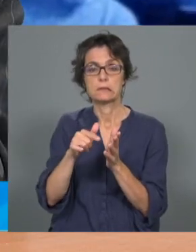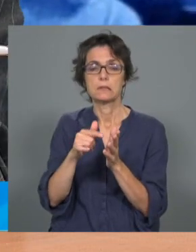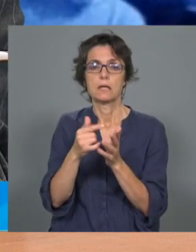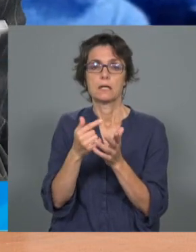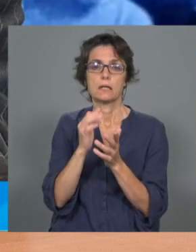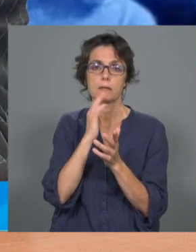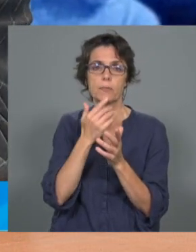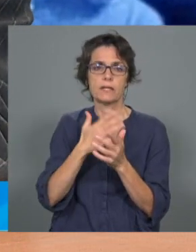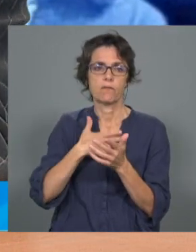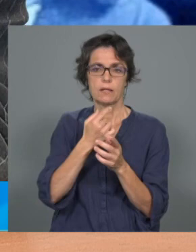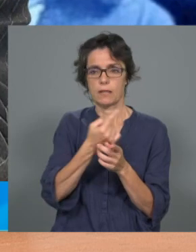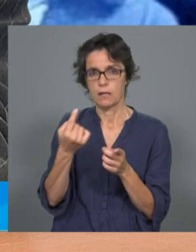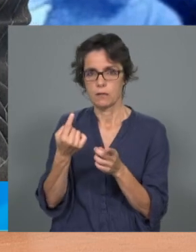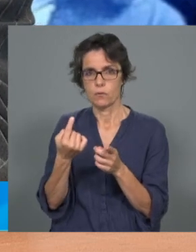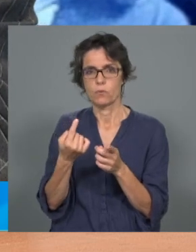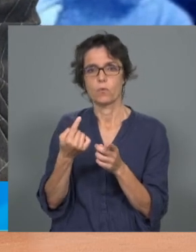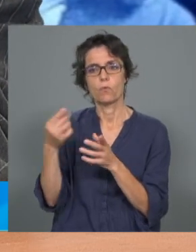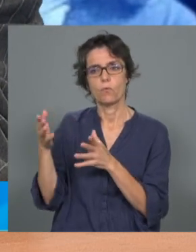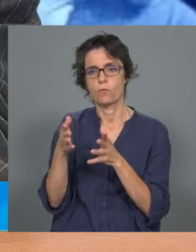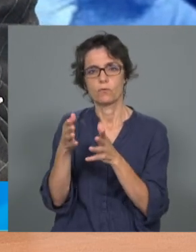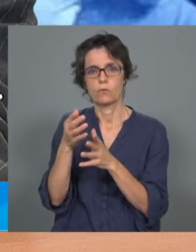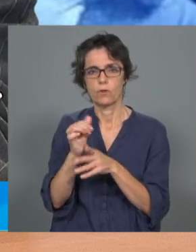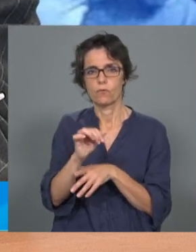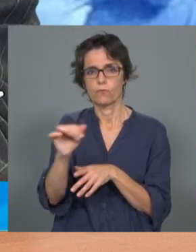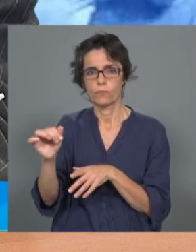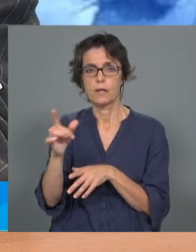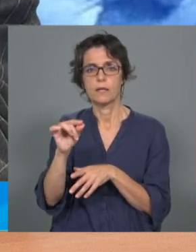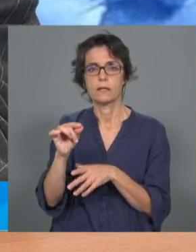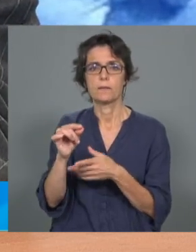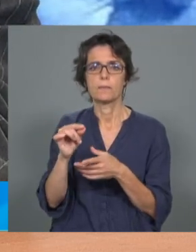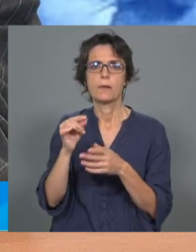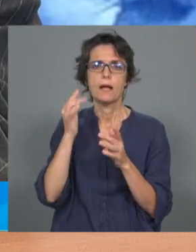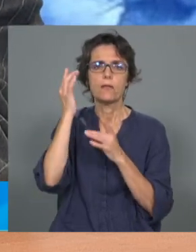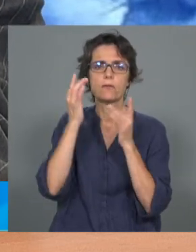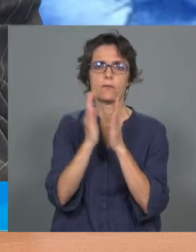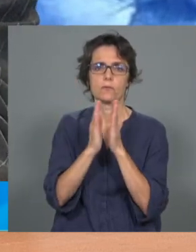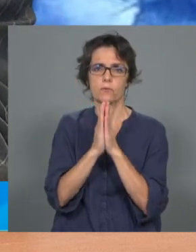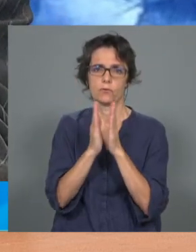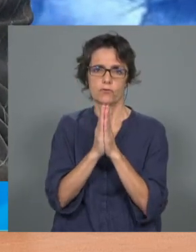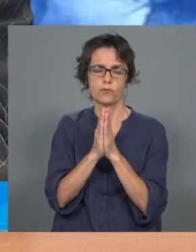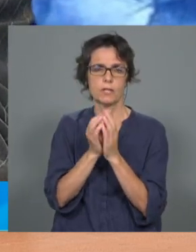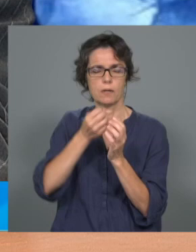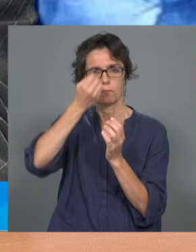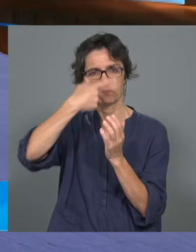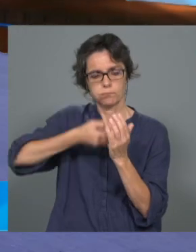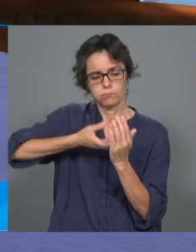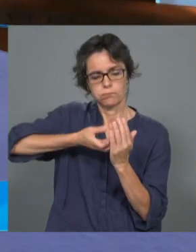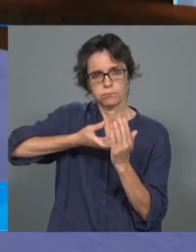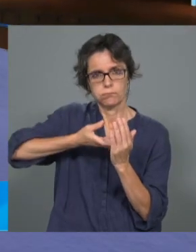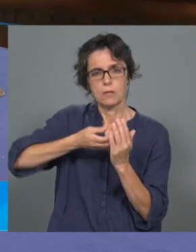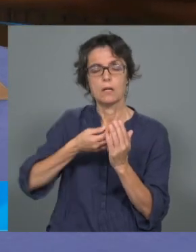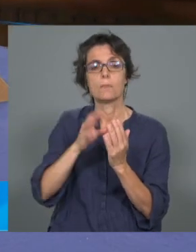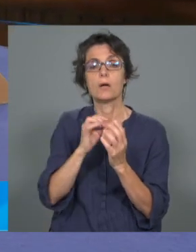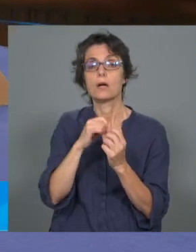próprias motivações, às suas orientações, às dinâmicas teológicas que empresta à sua narrativa, mas todas